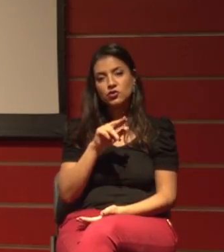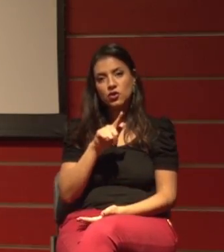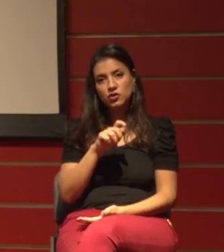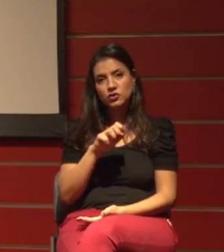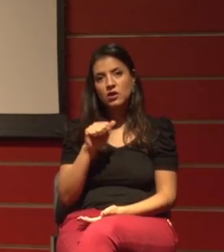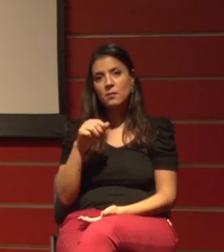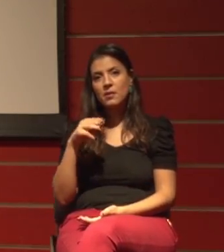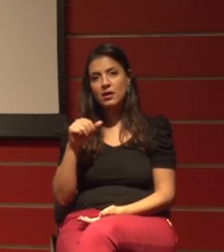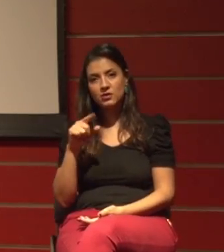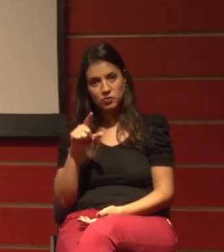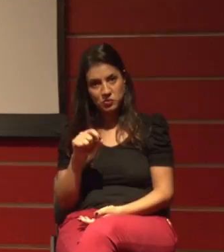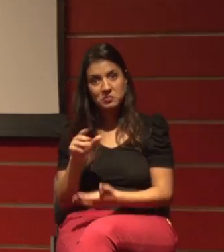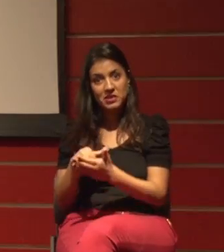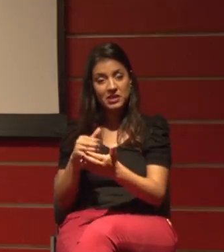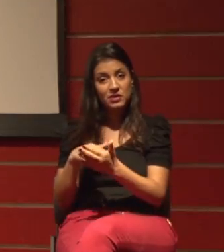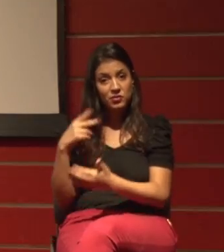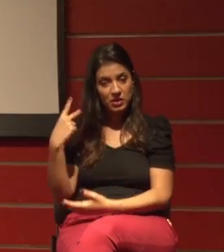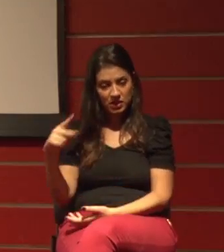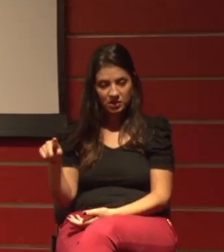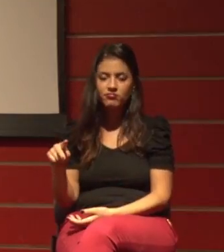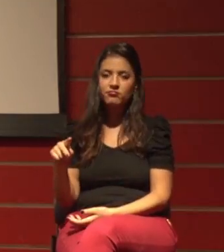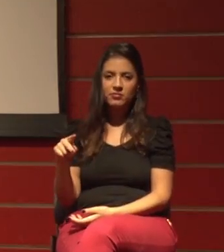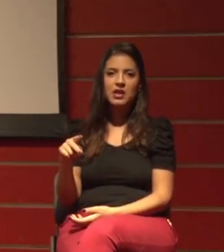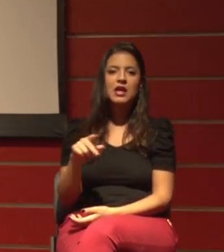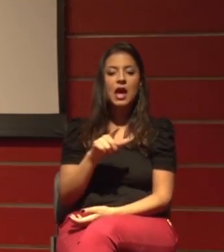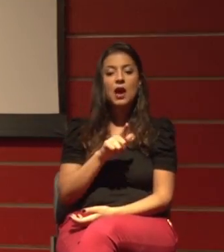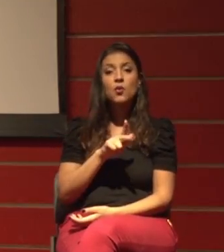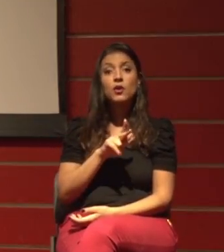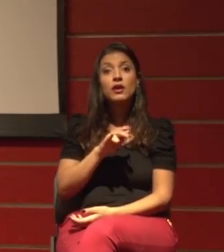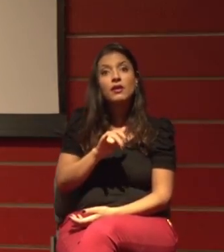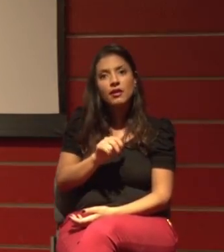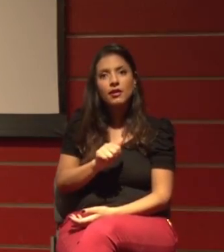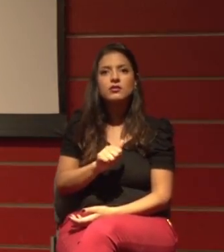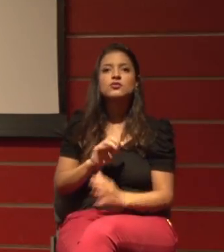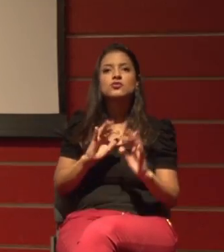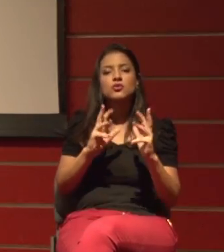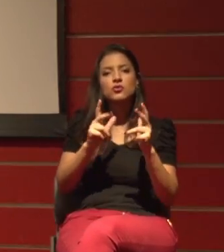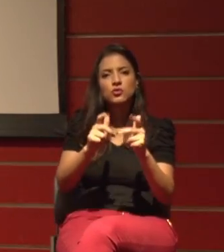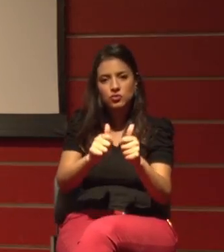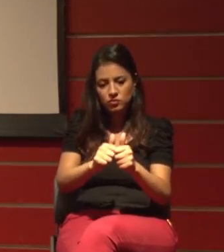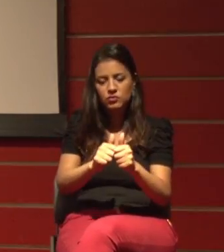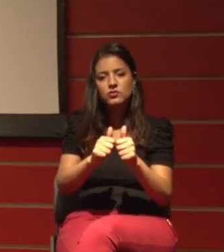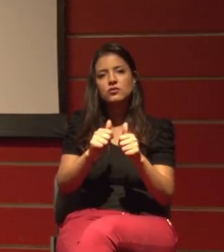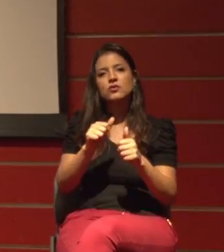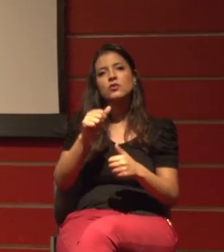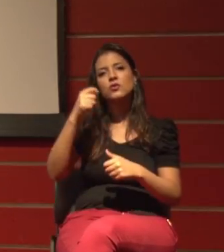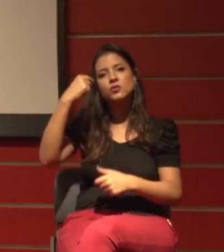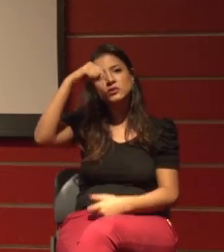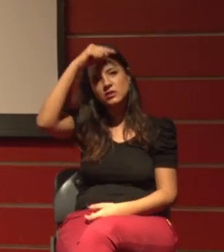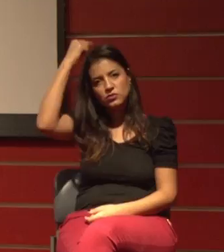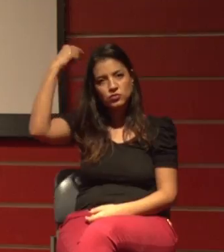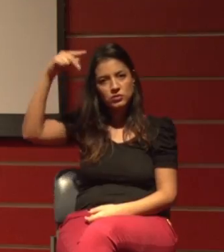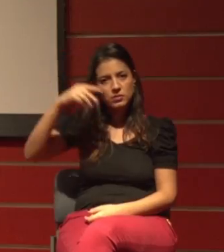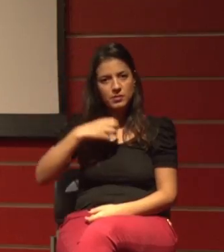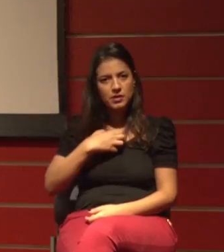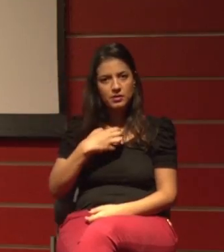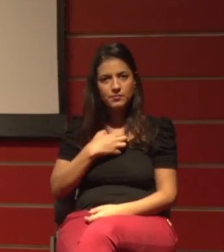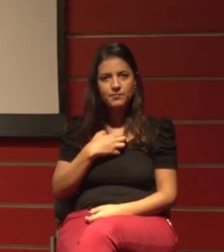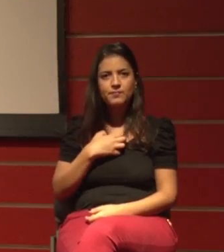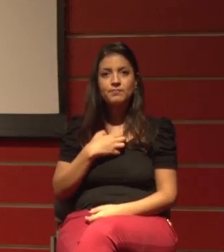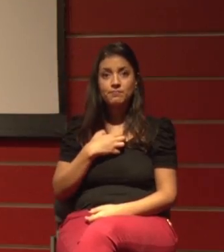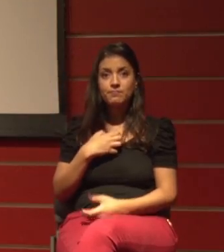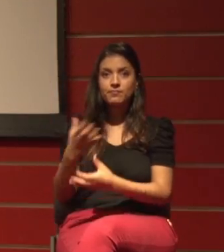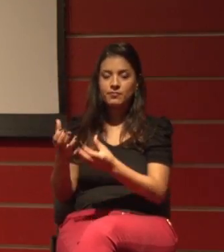Santos eh e e caiu numa aberto num prólogo que se chama convite em que o Jorge